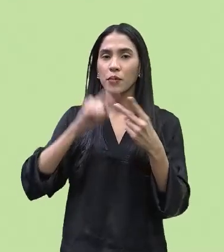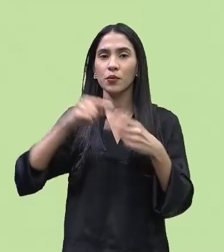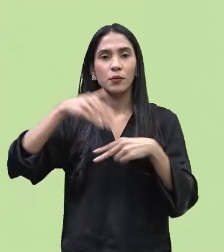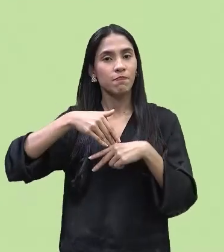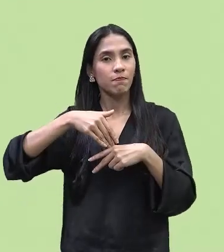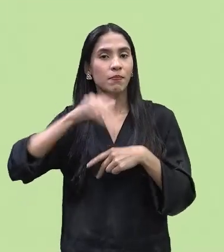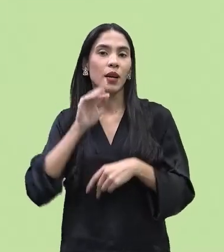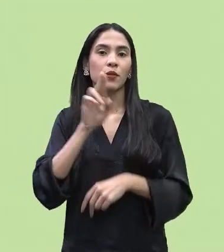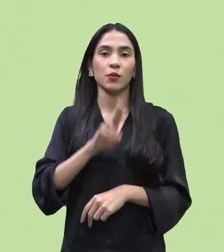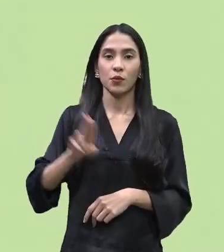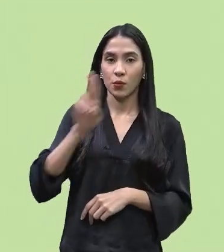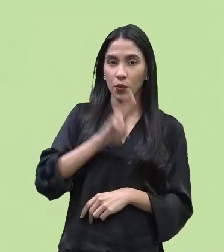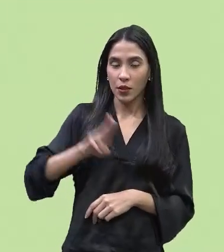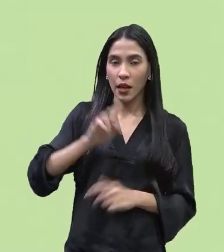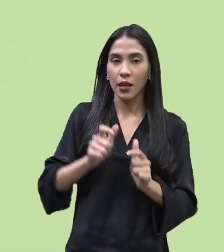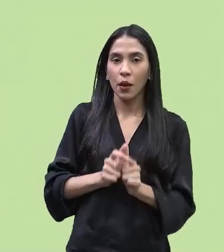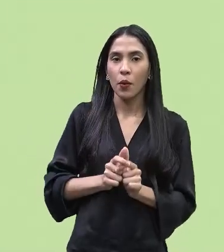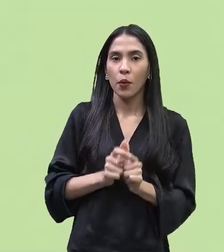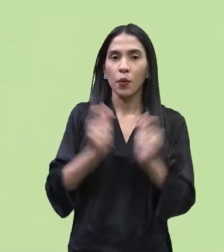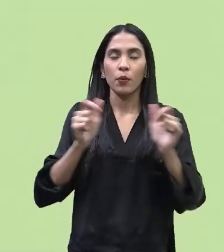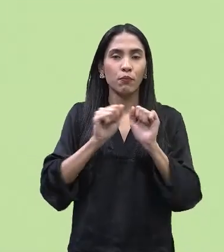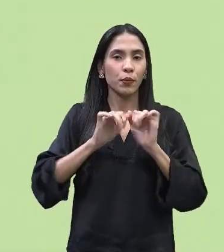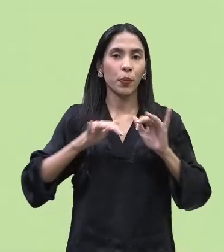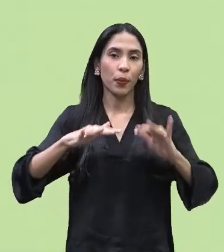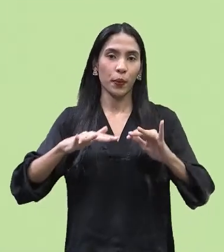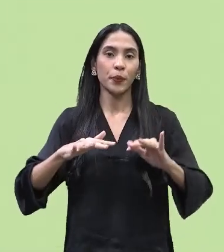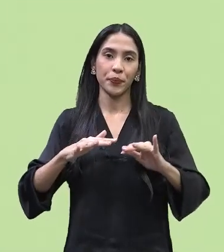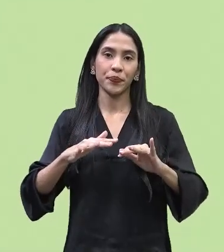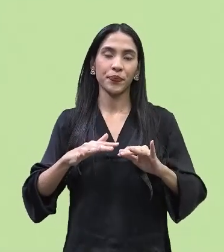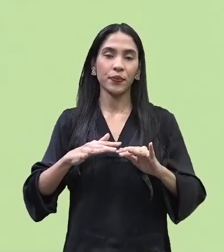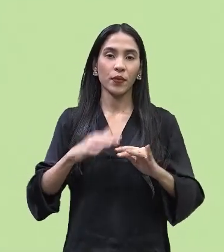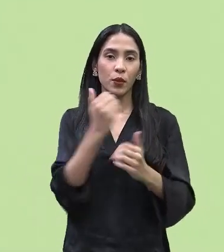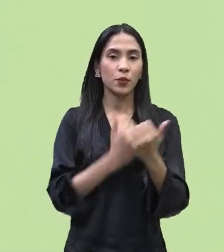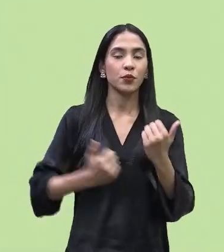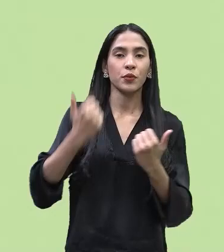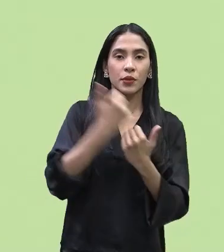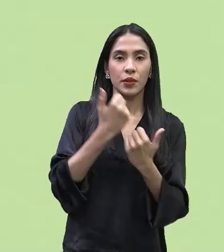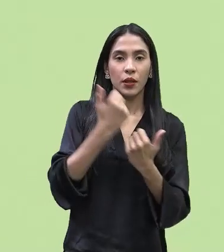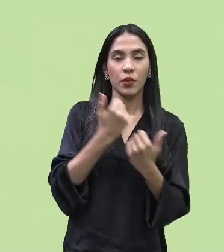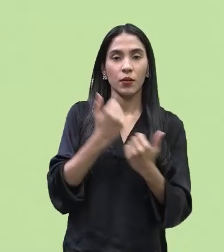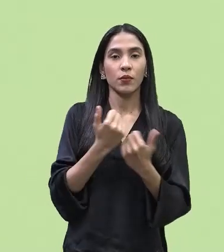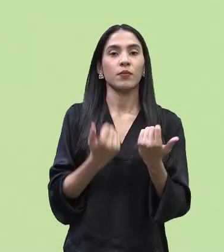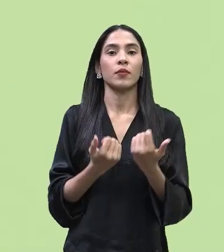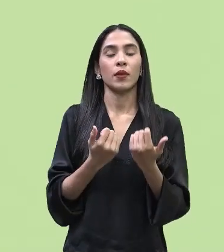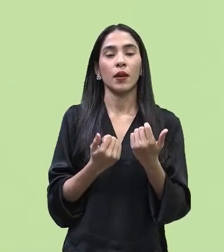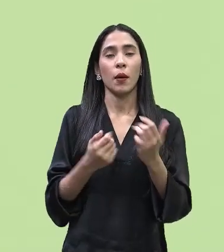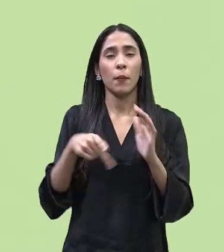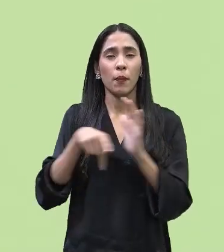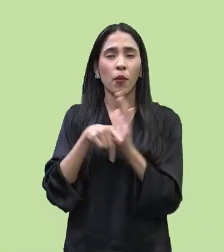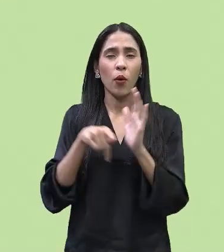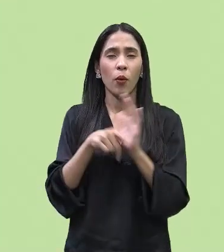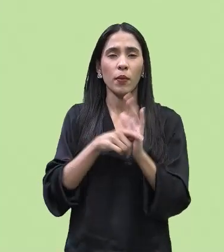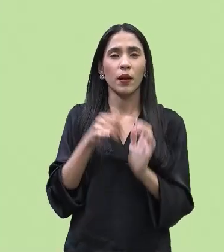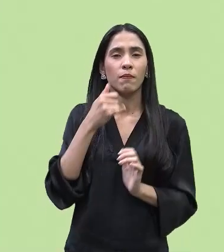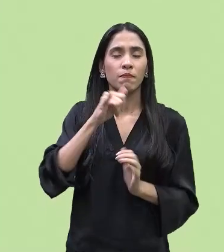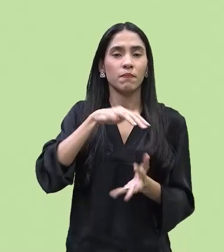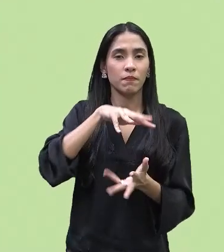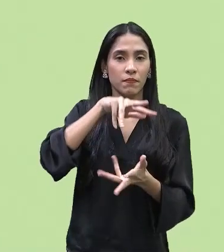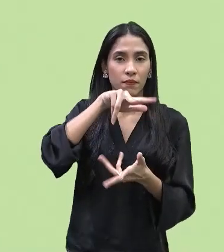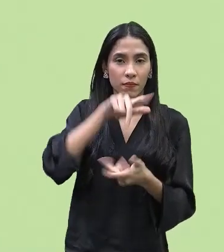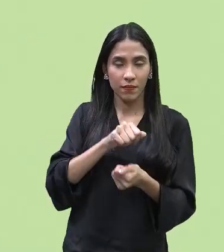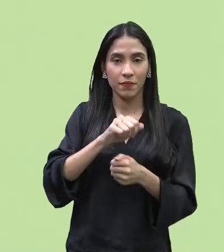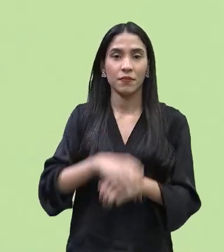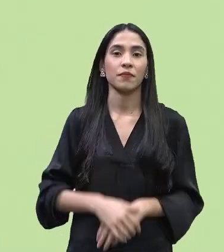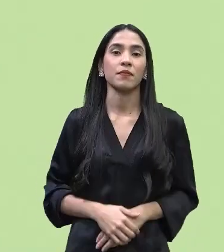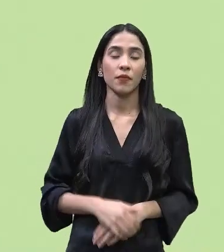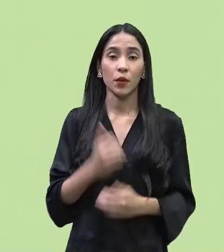que mais, né, vem crescendo, vem despontando aí para substituição da matriz energética, né, do planeta de uma forma